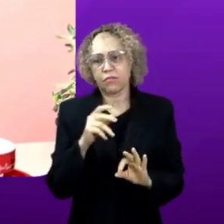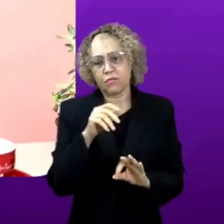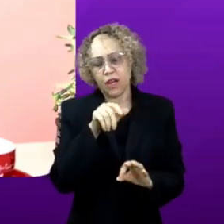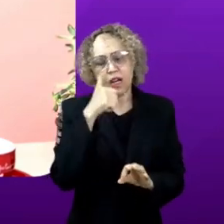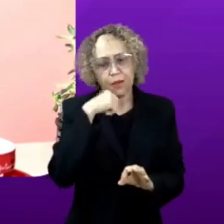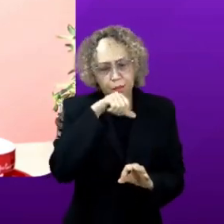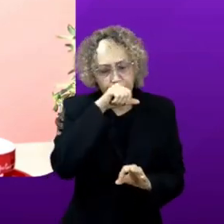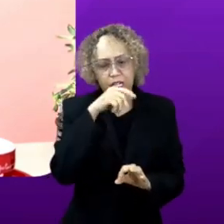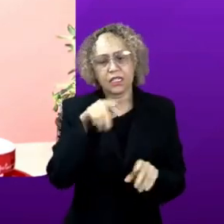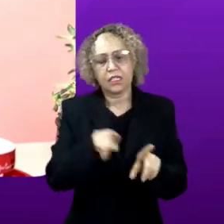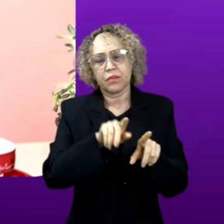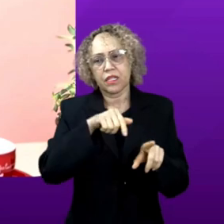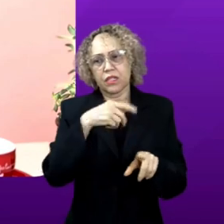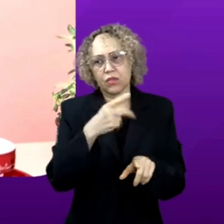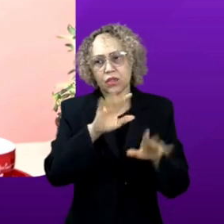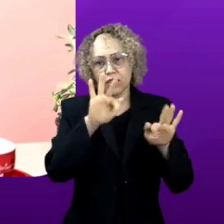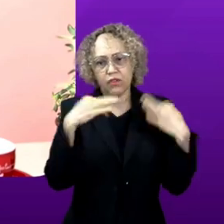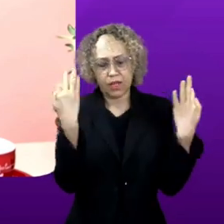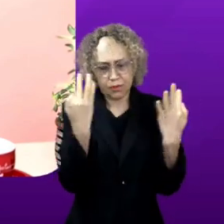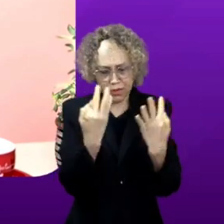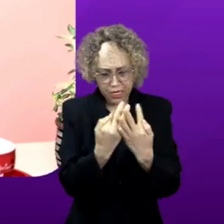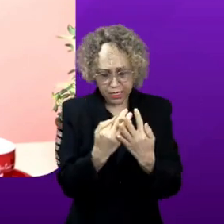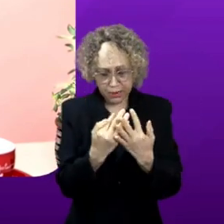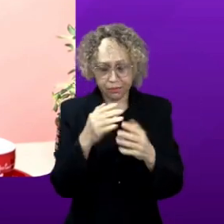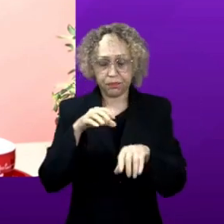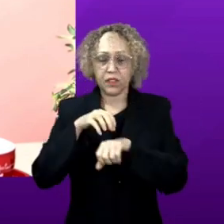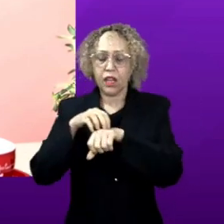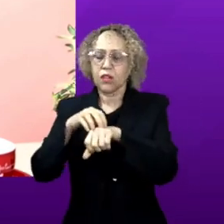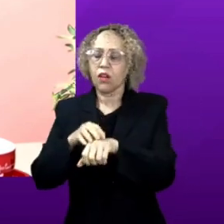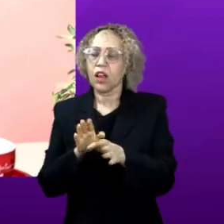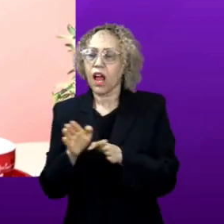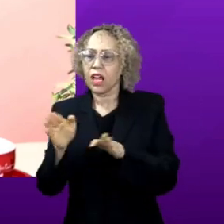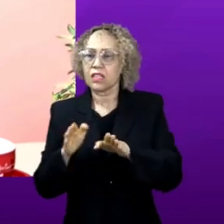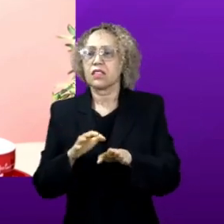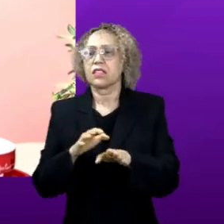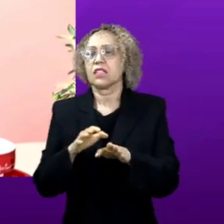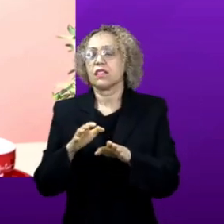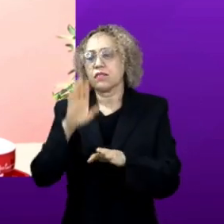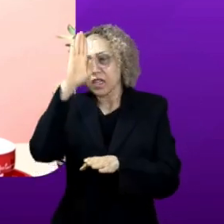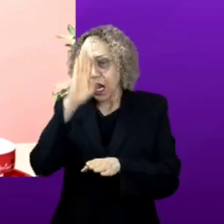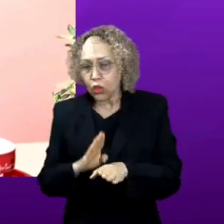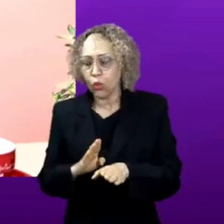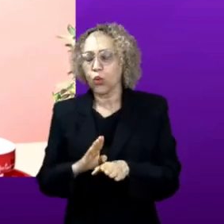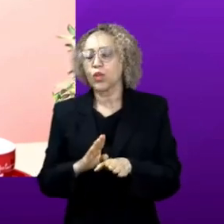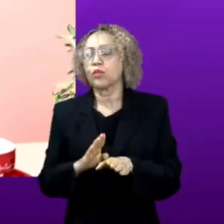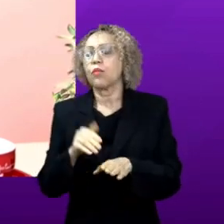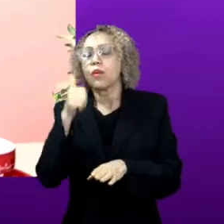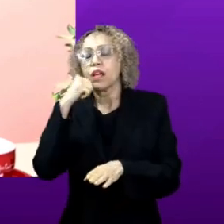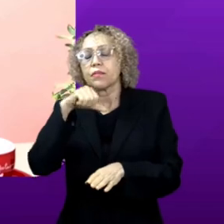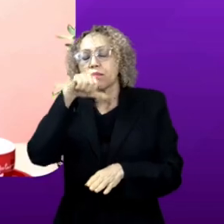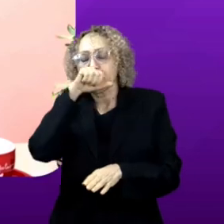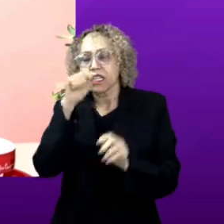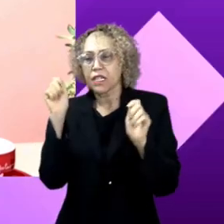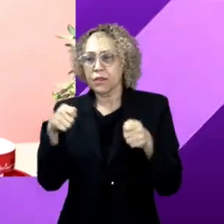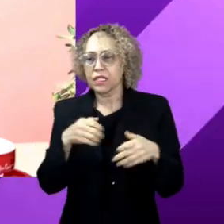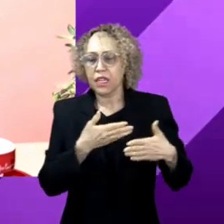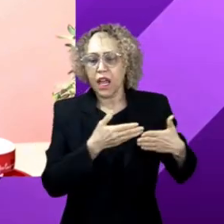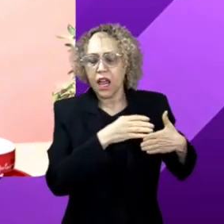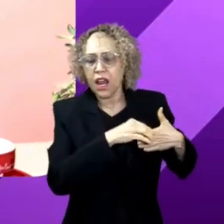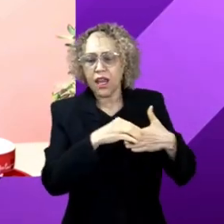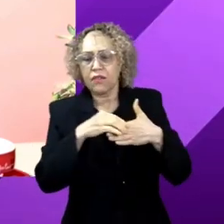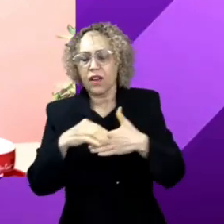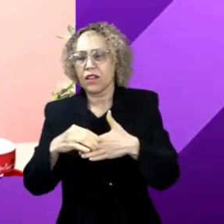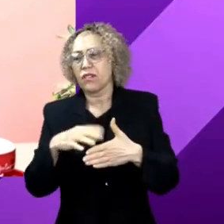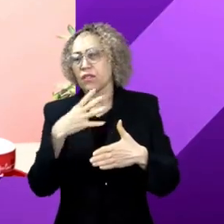público acessível, criar programas de transporte gratuito, subsidiado, para mães que precisam levar os seus filhos às escolas,